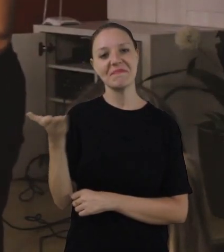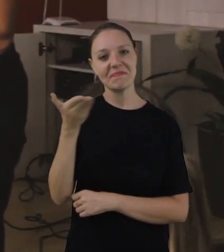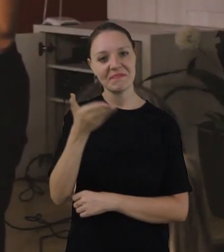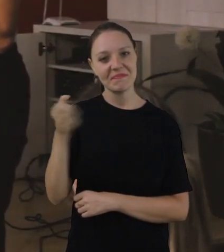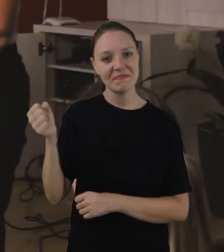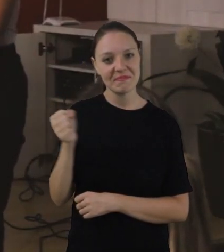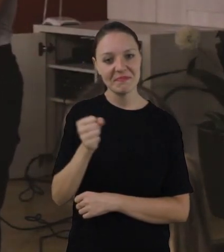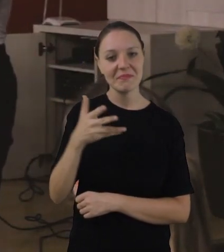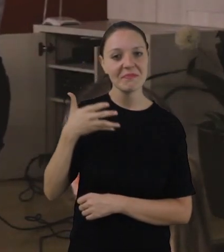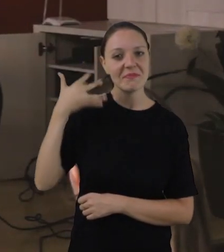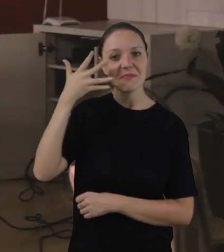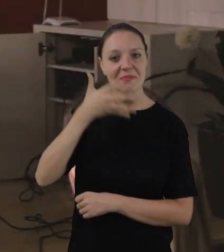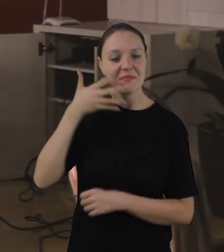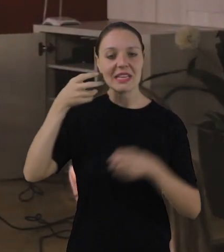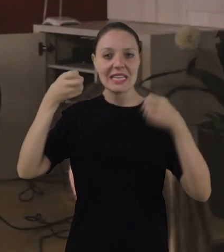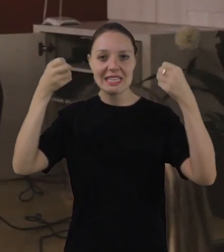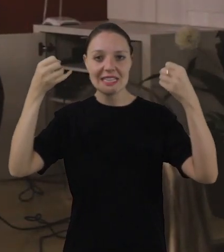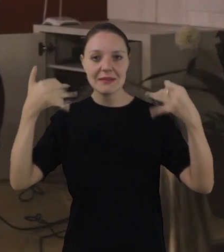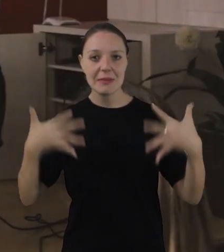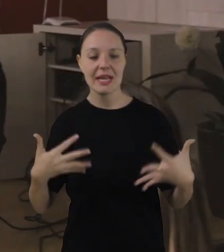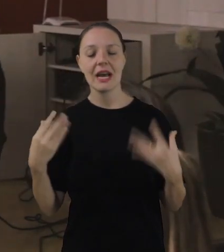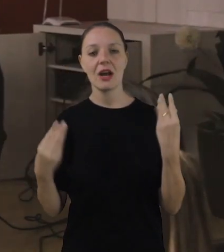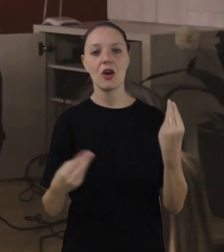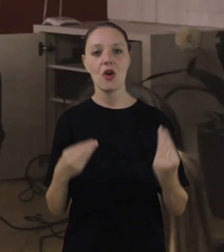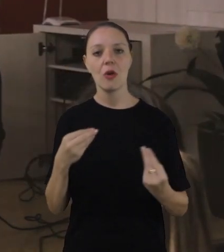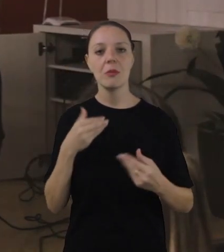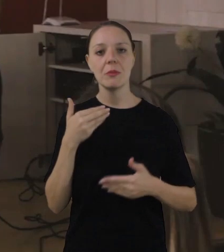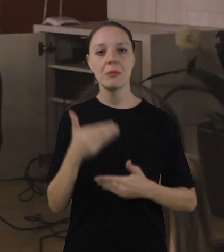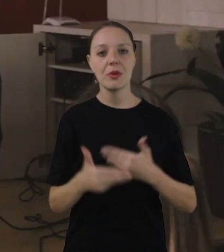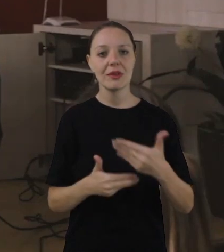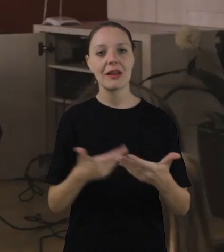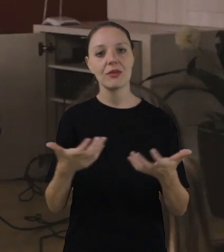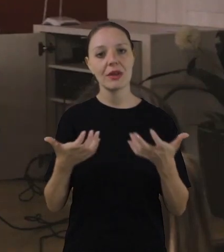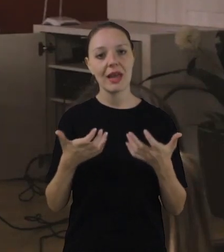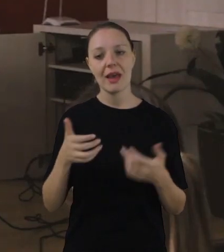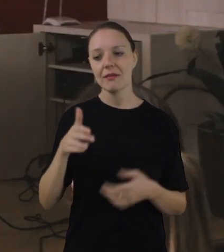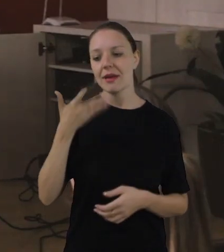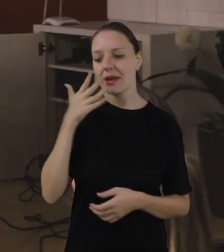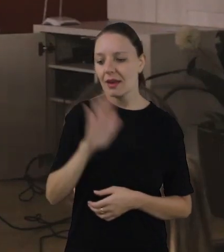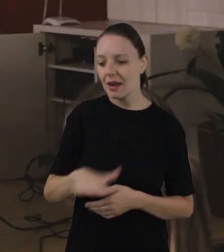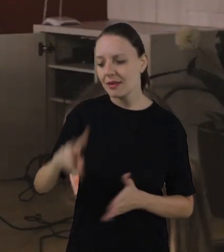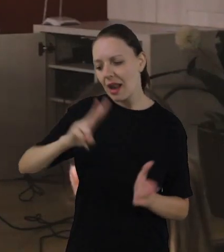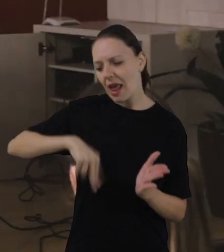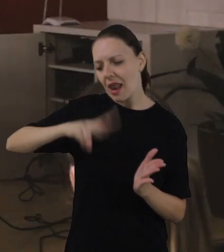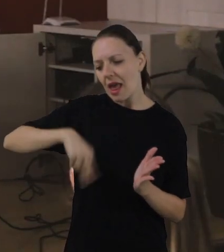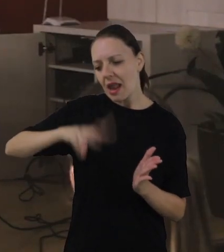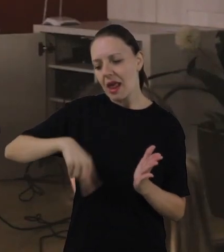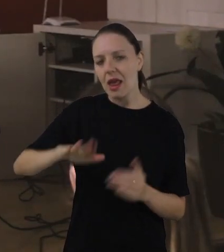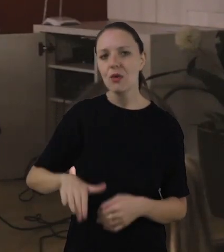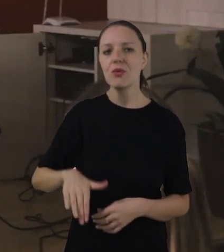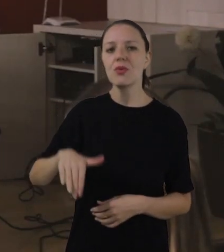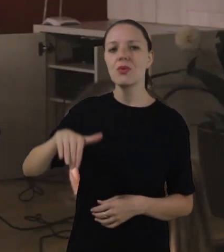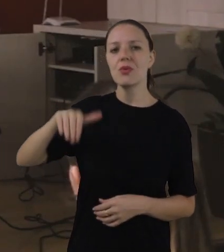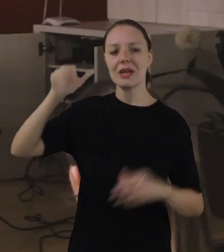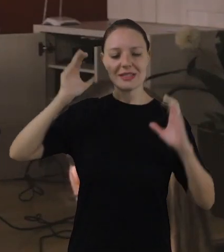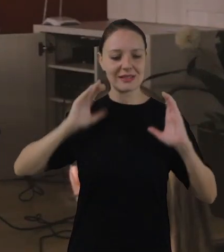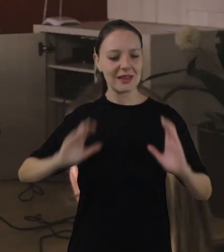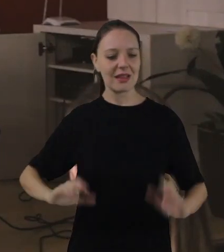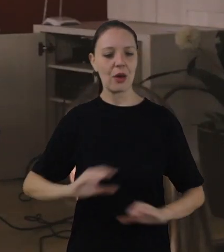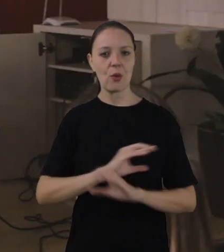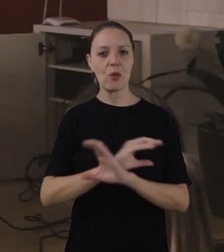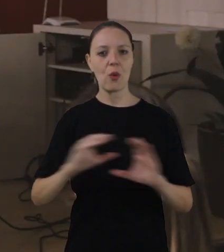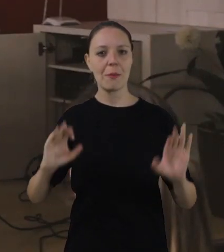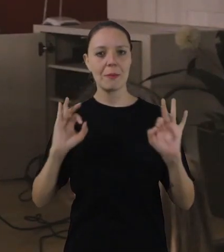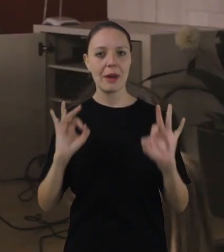pouco sobre essa construção que a gente quer ter pequenos leitores, mas como resultado, grandes cidadãos, né? Quanto mais as